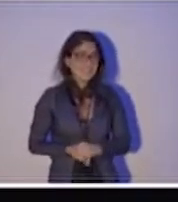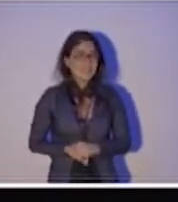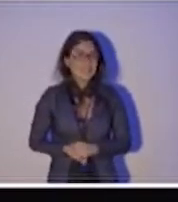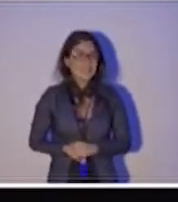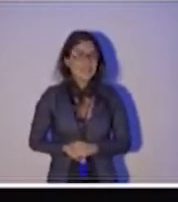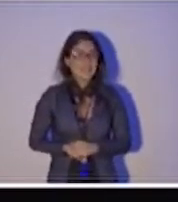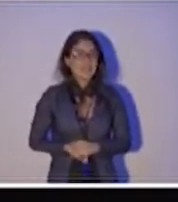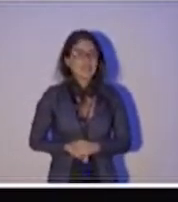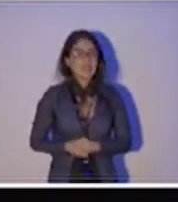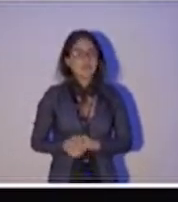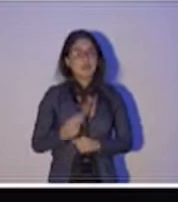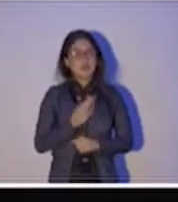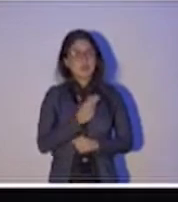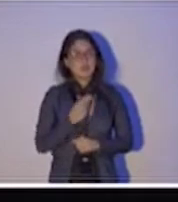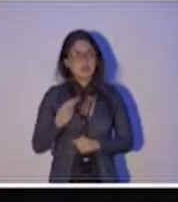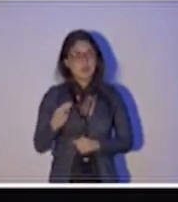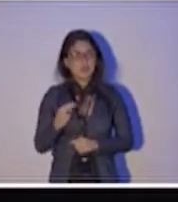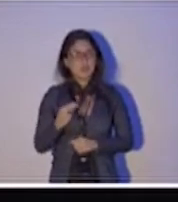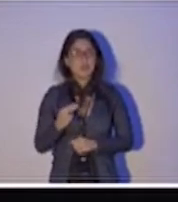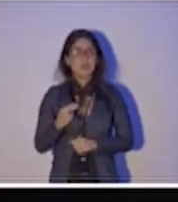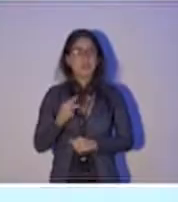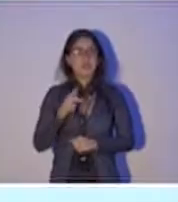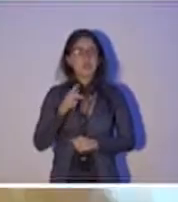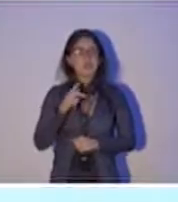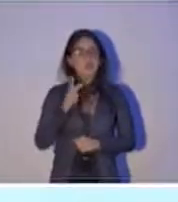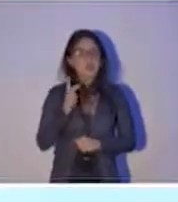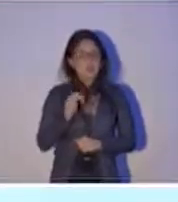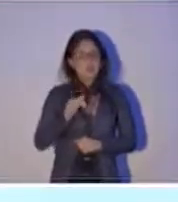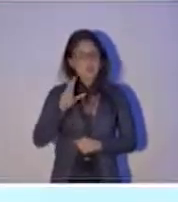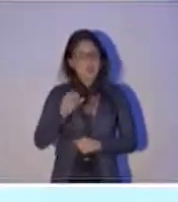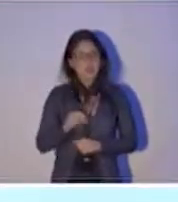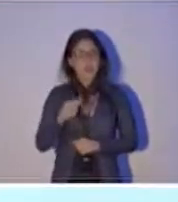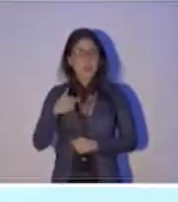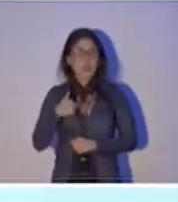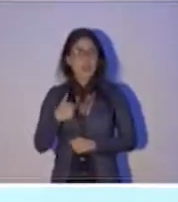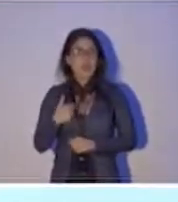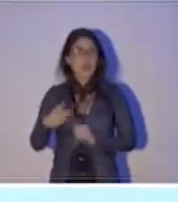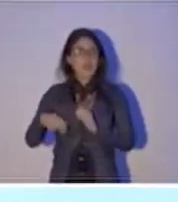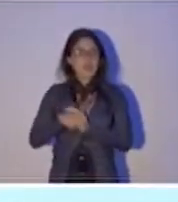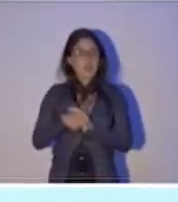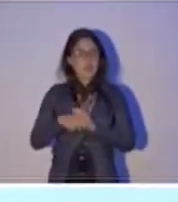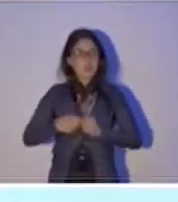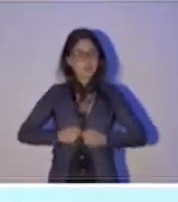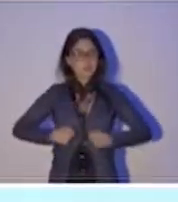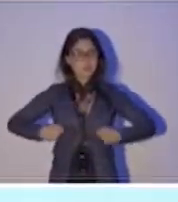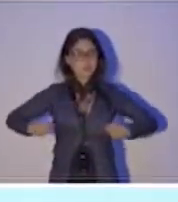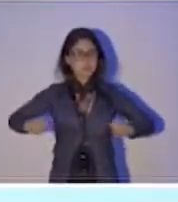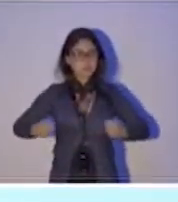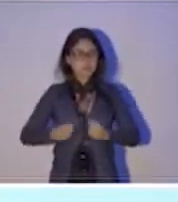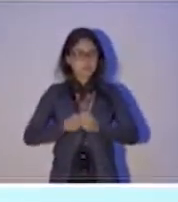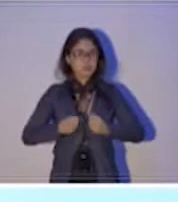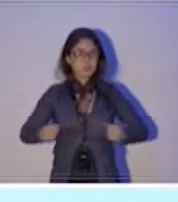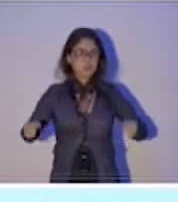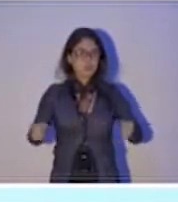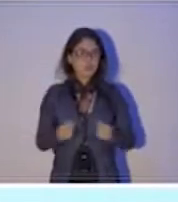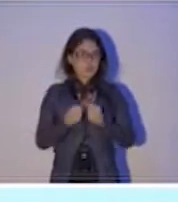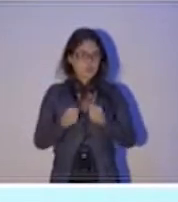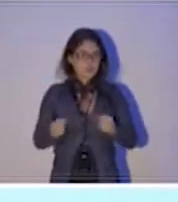Meu nome é Juan Henrique, vocês já devem me conhecer, eu sou aquele galã que entrou tocando sanfona ali.